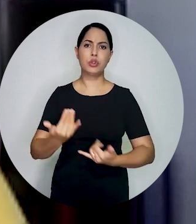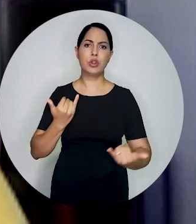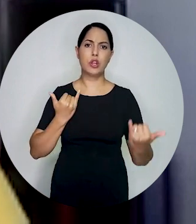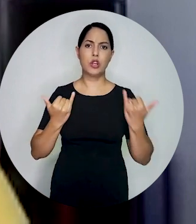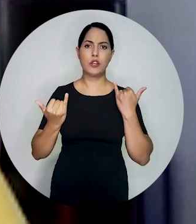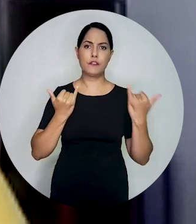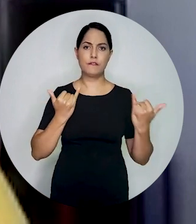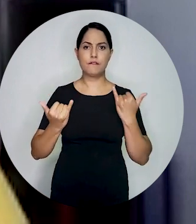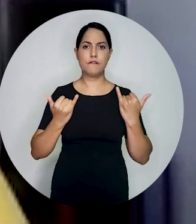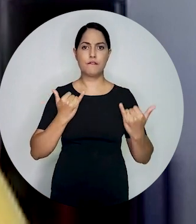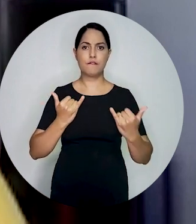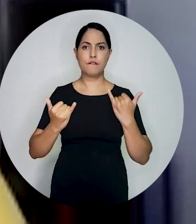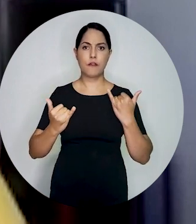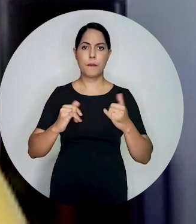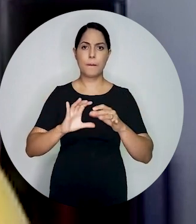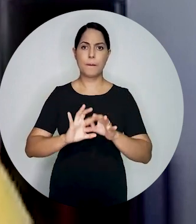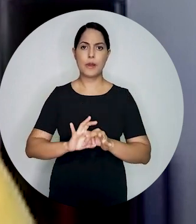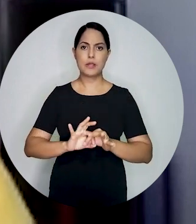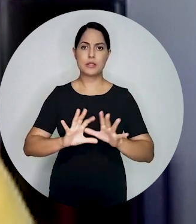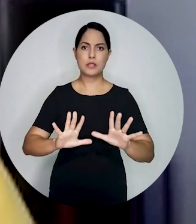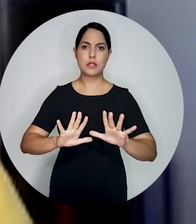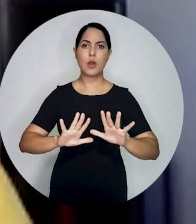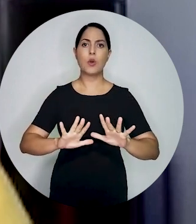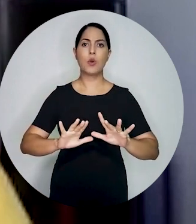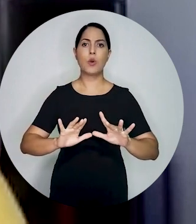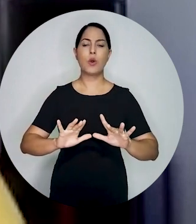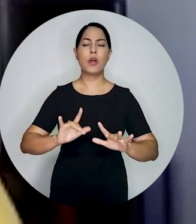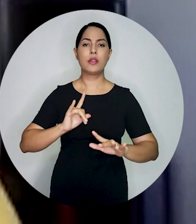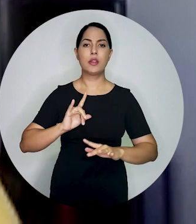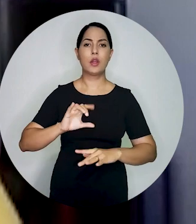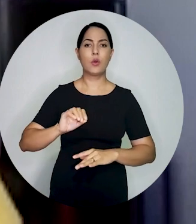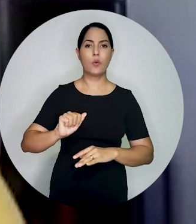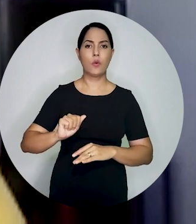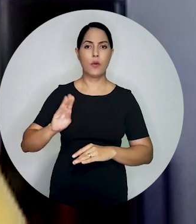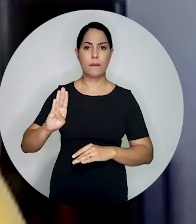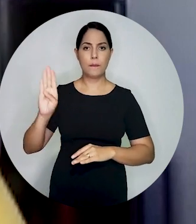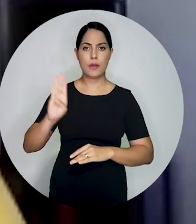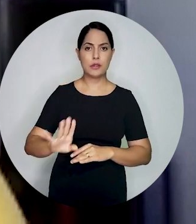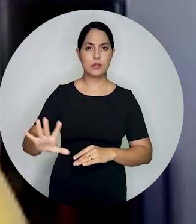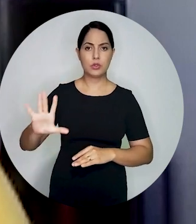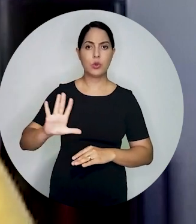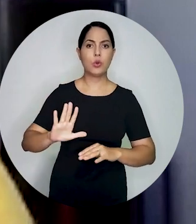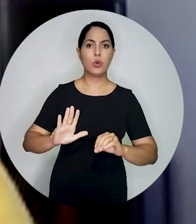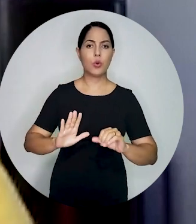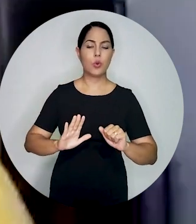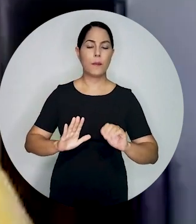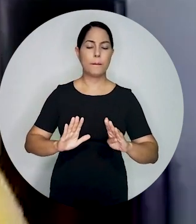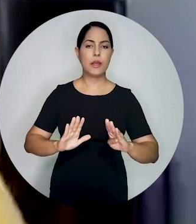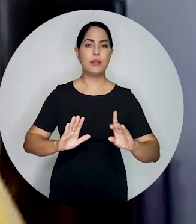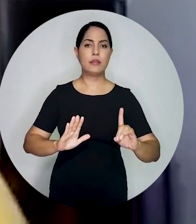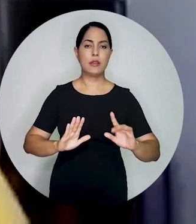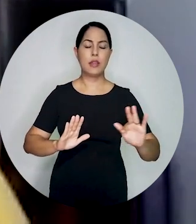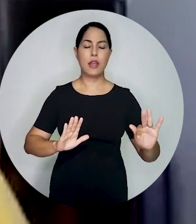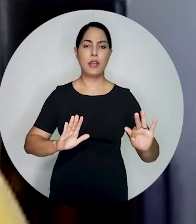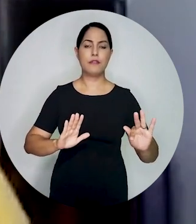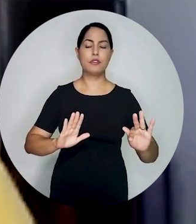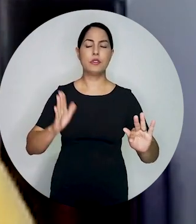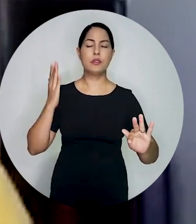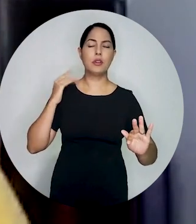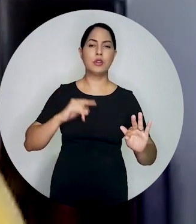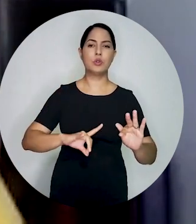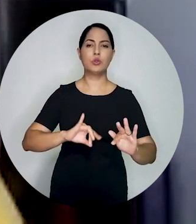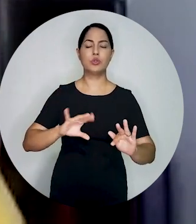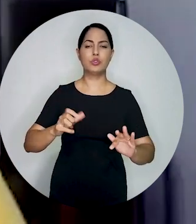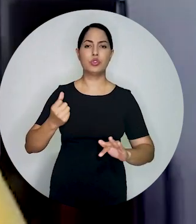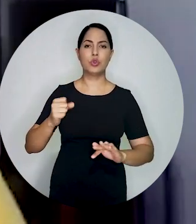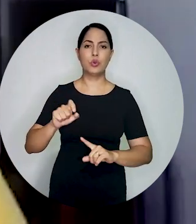viabilizar a transmissão das informações de todas as ações que a OAB, tanto a OAB Nacional quanto a OAB-DF, tem tomado